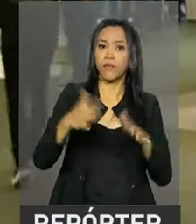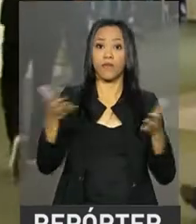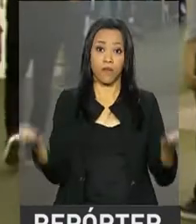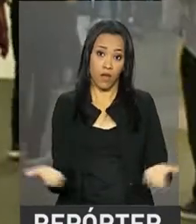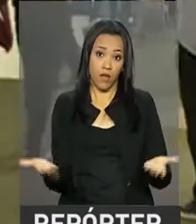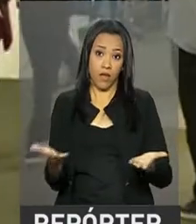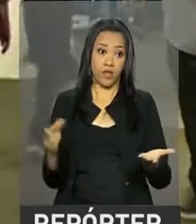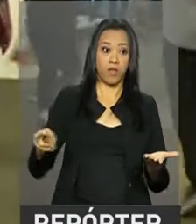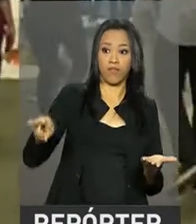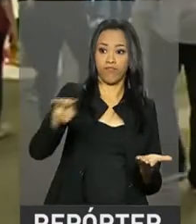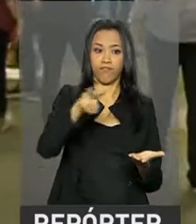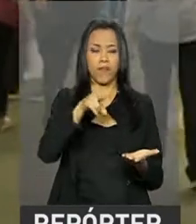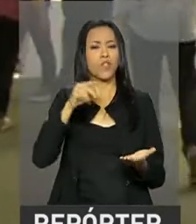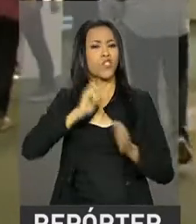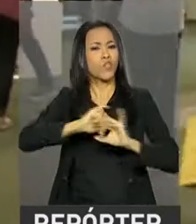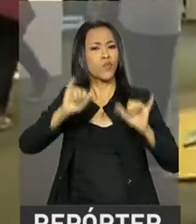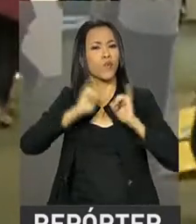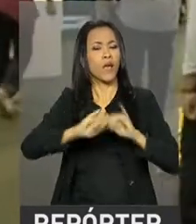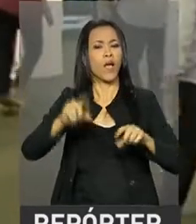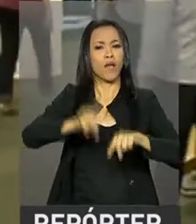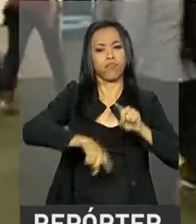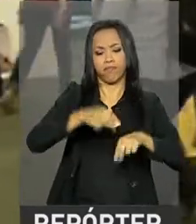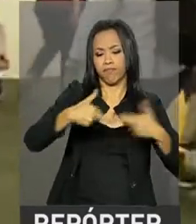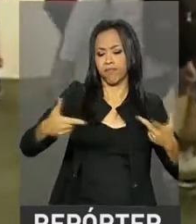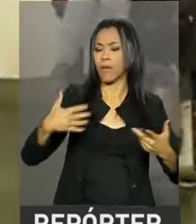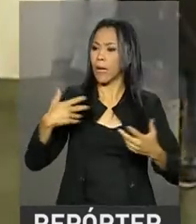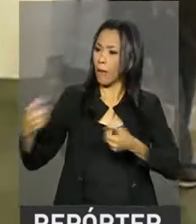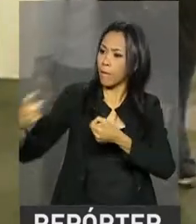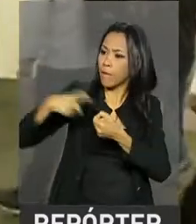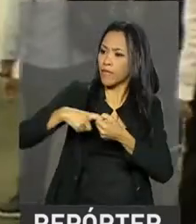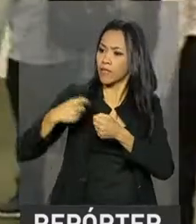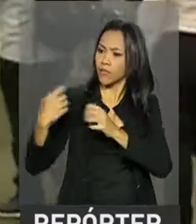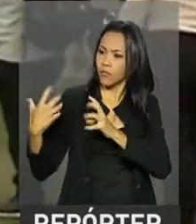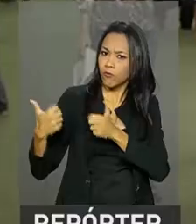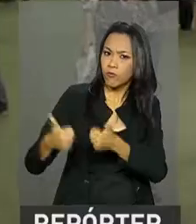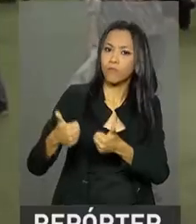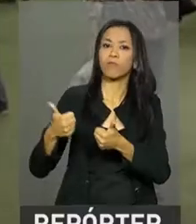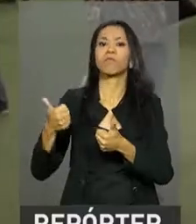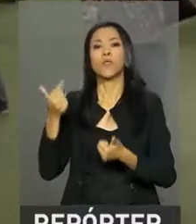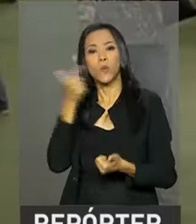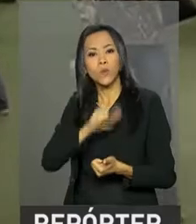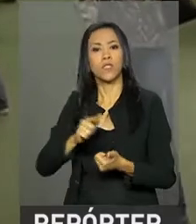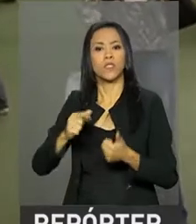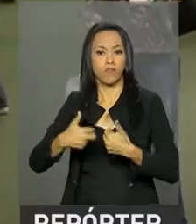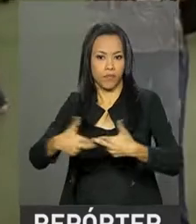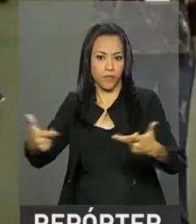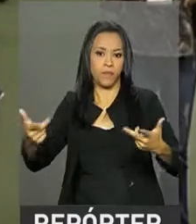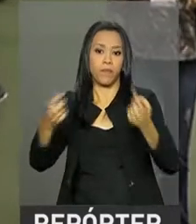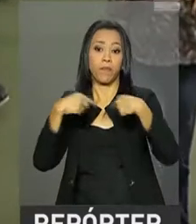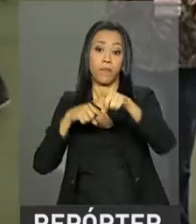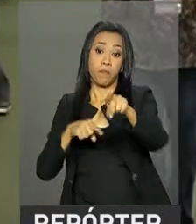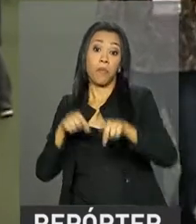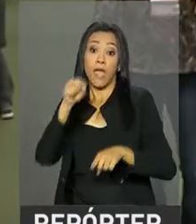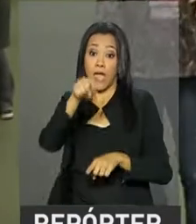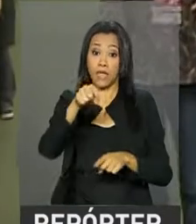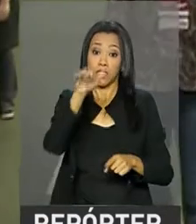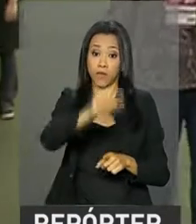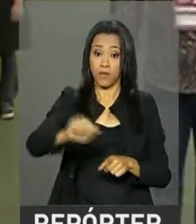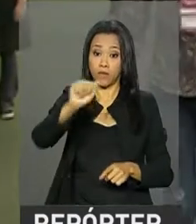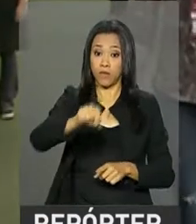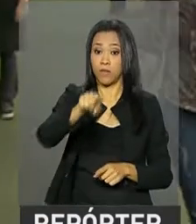aqui para divulgar produtos, encontrar parceiros e fechar negócios. A Secretaria Especial de Agricultura Familiar